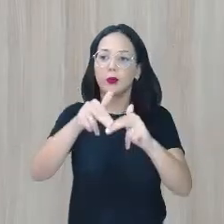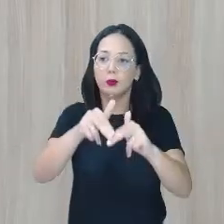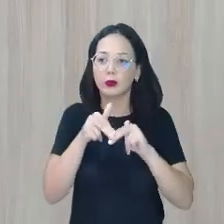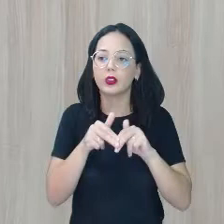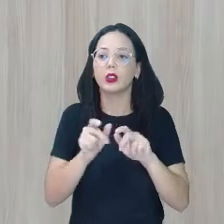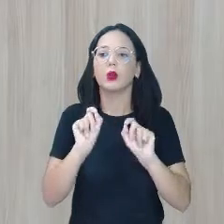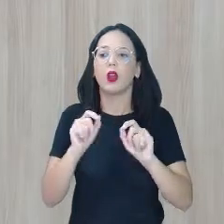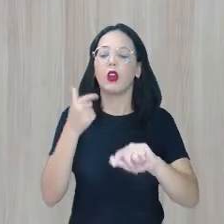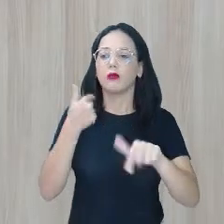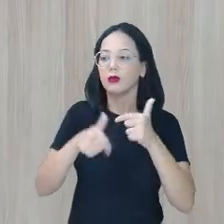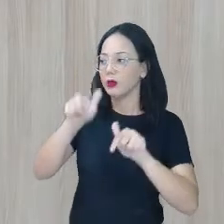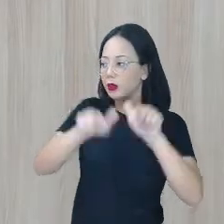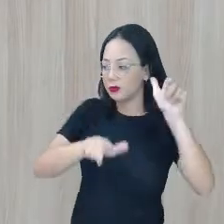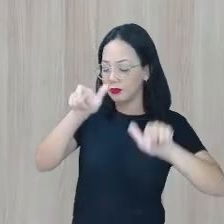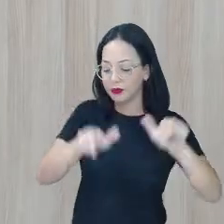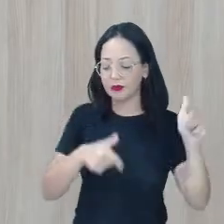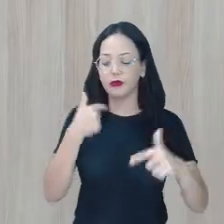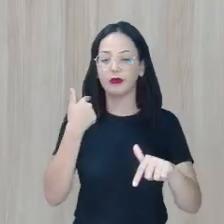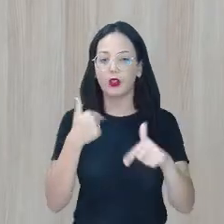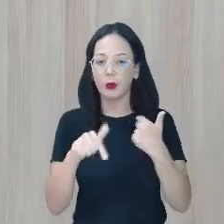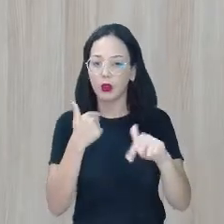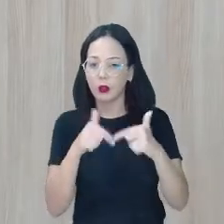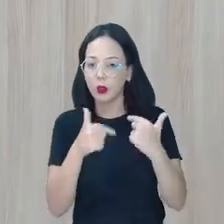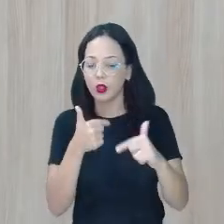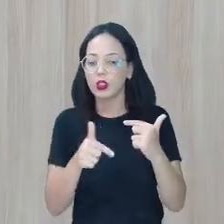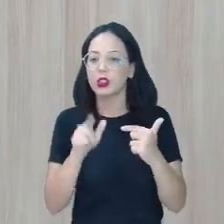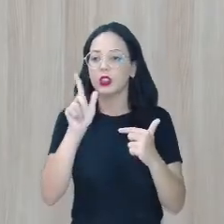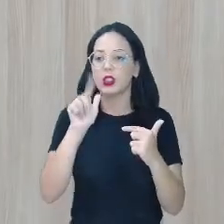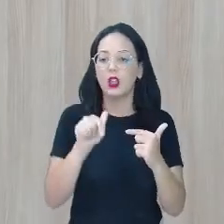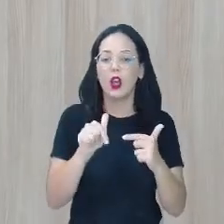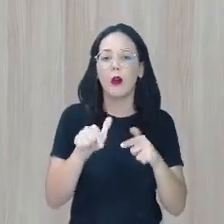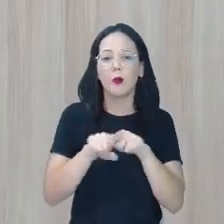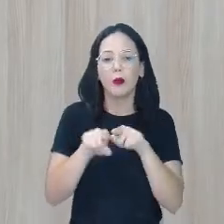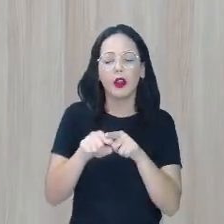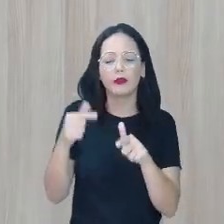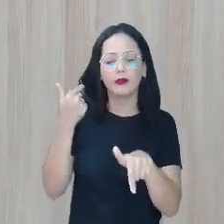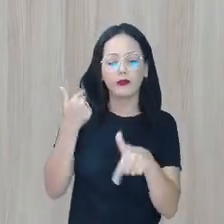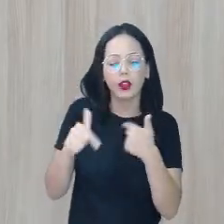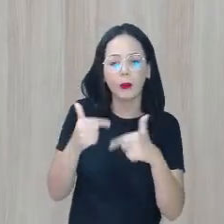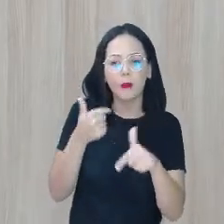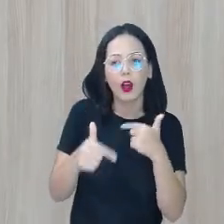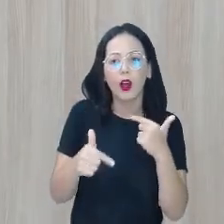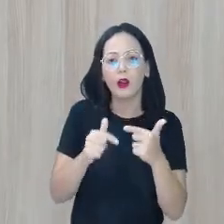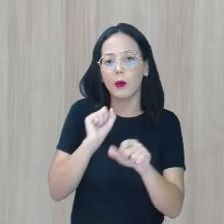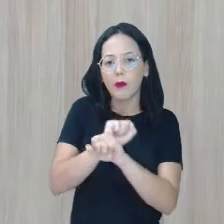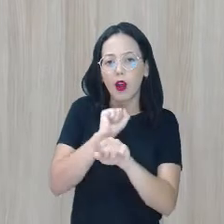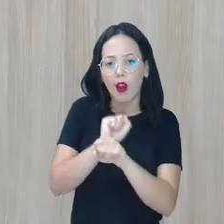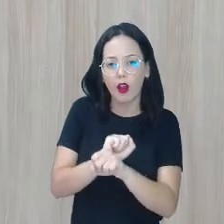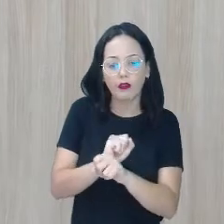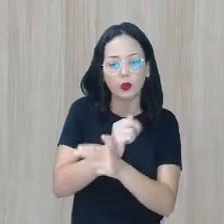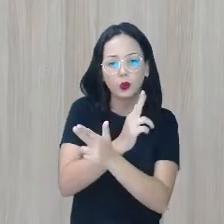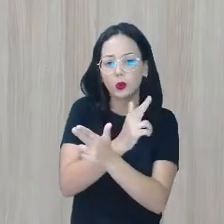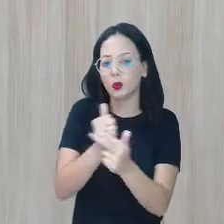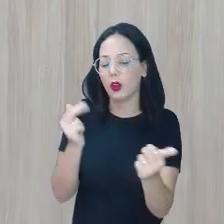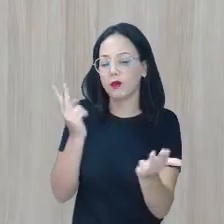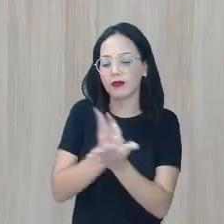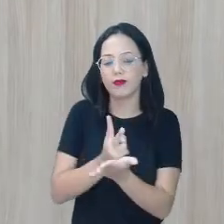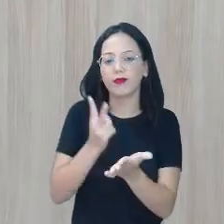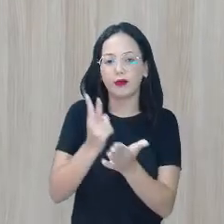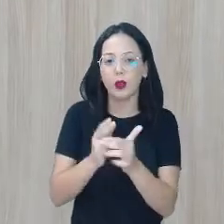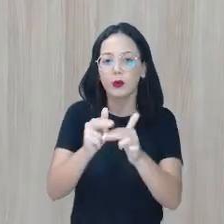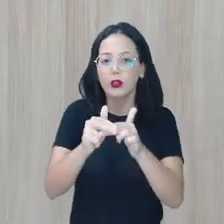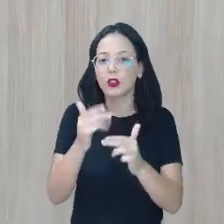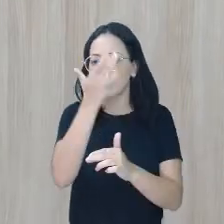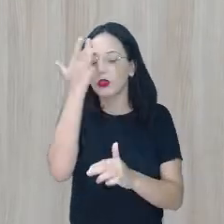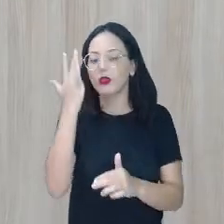ali, eles, como assim o trabalho ele não parava, então muitos daqueles que